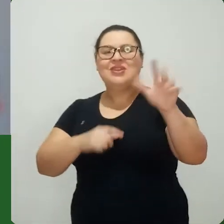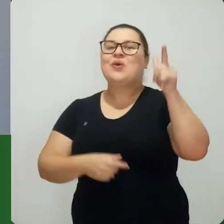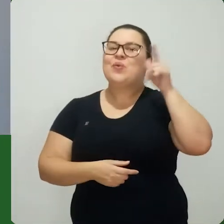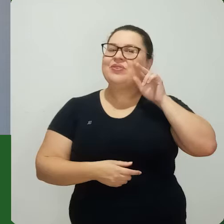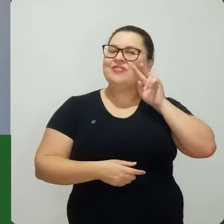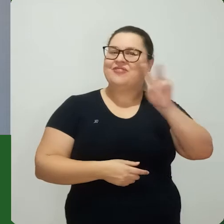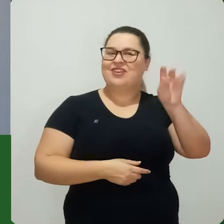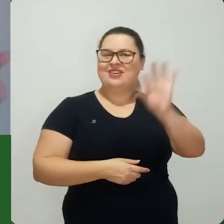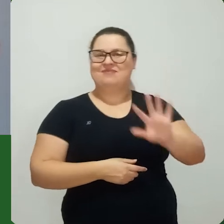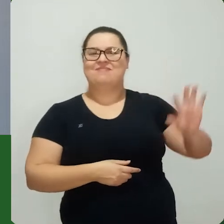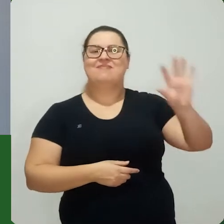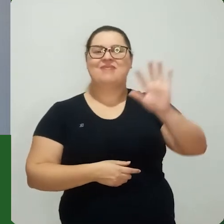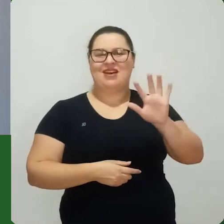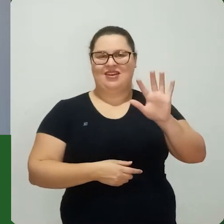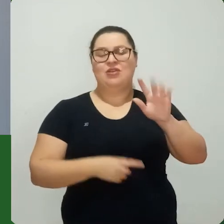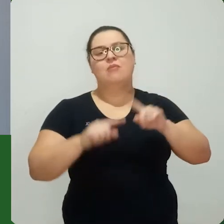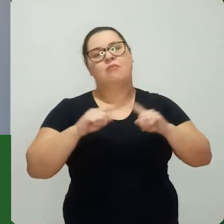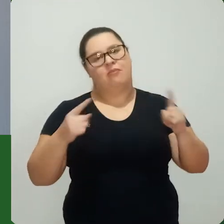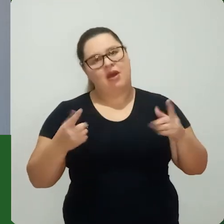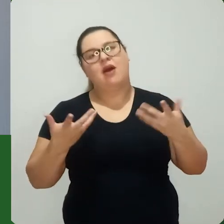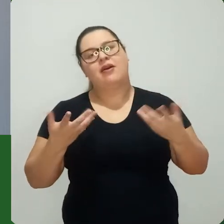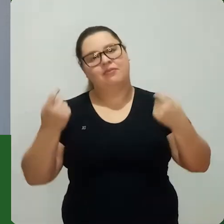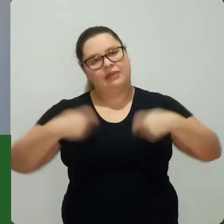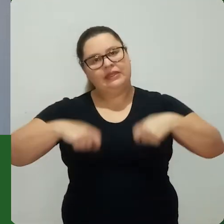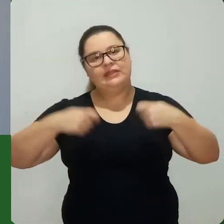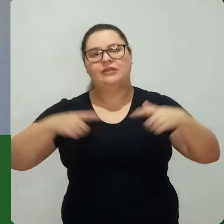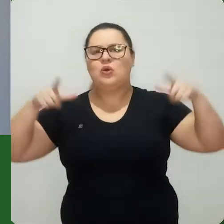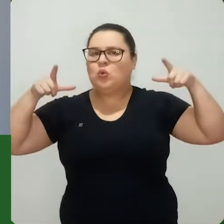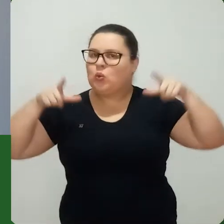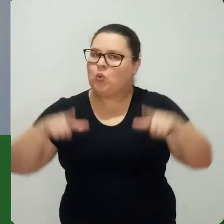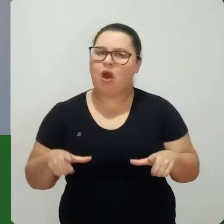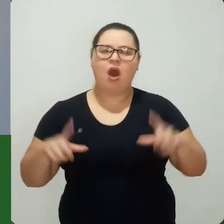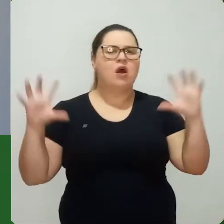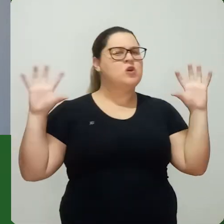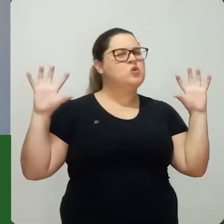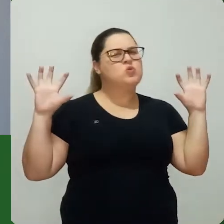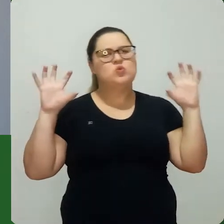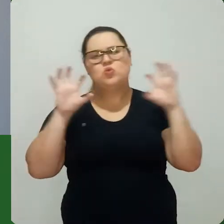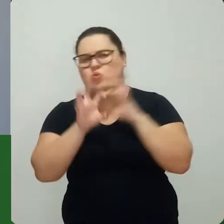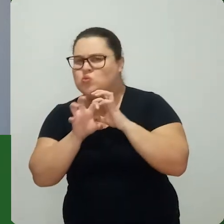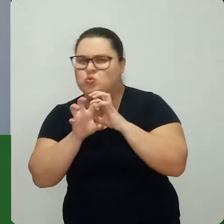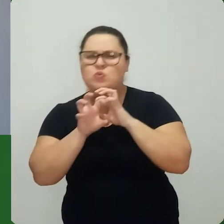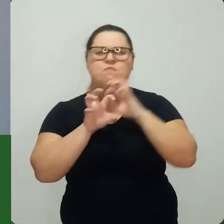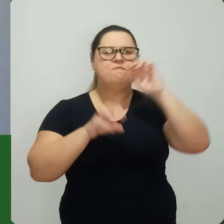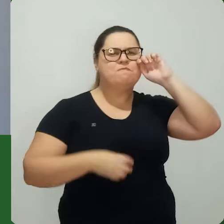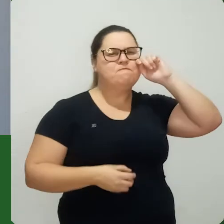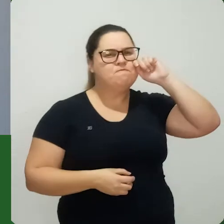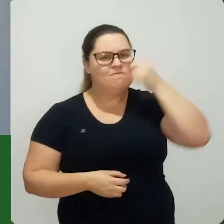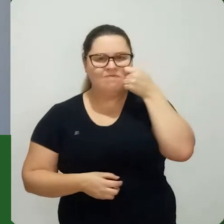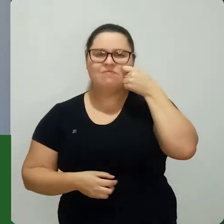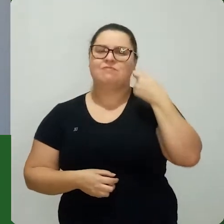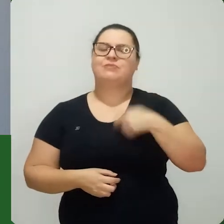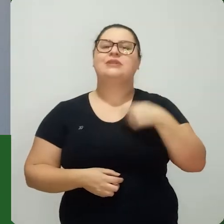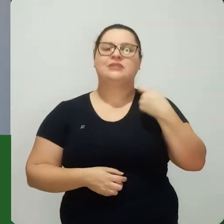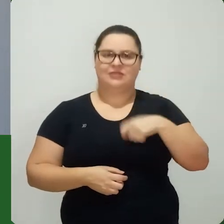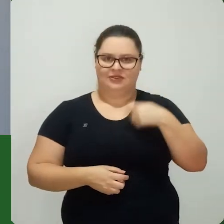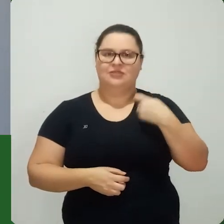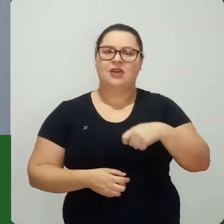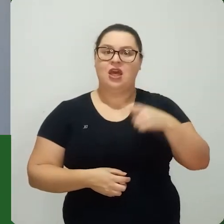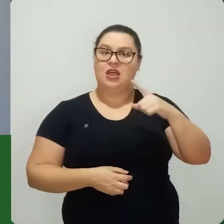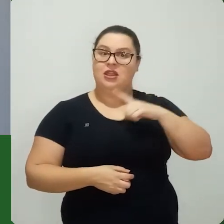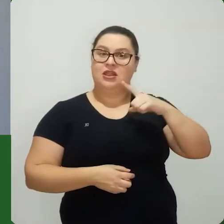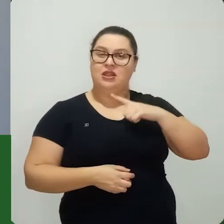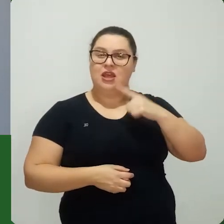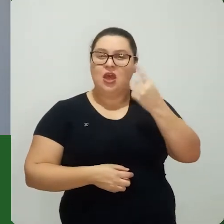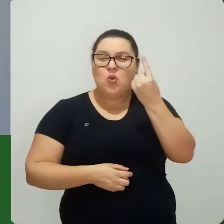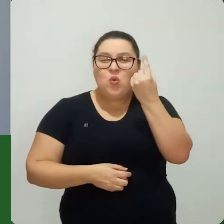escuro, idealmente aqui tem que estar preto, e ter uma fonte de luz, né, que vai aparecer a